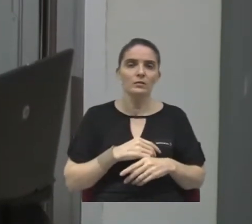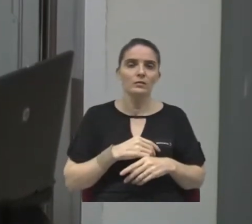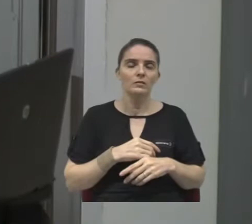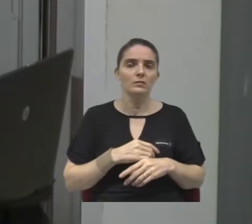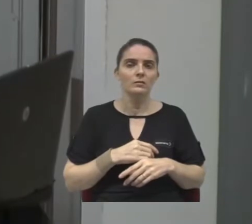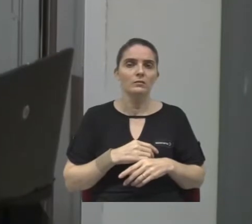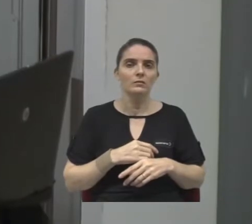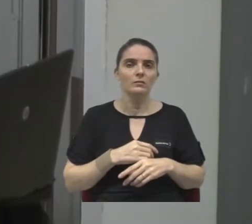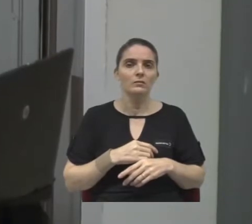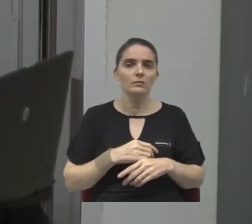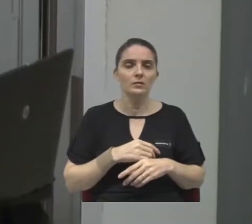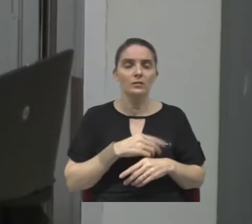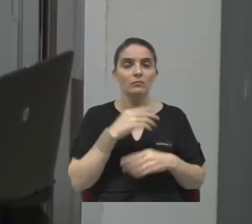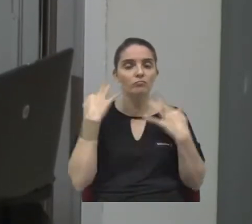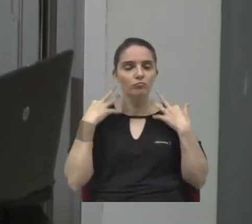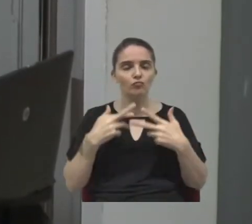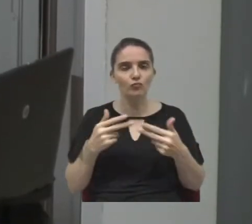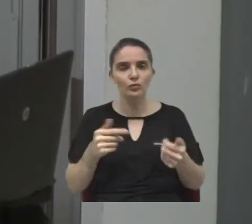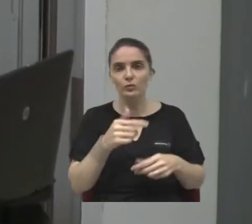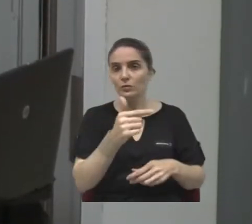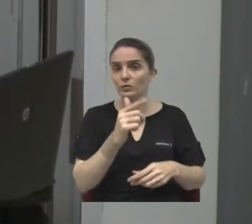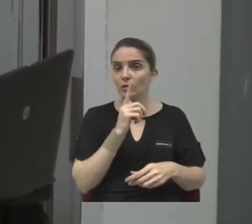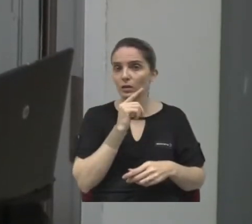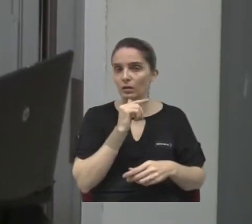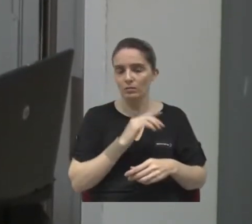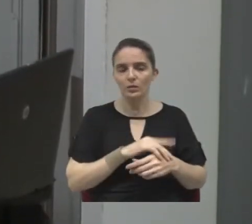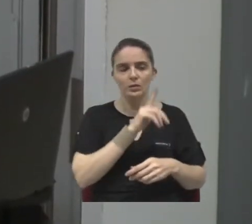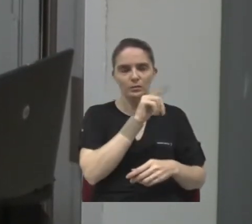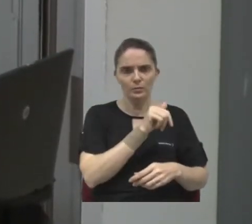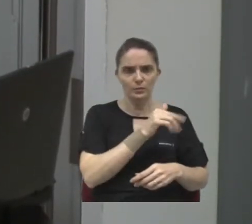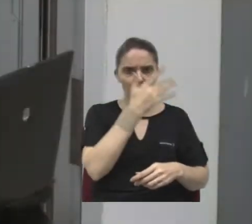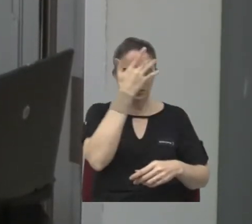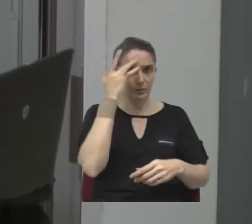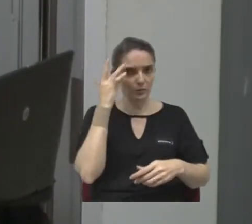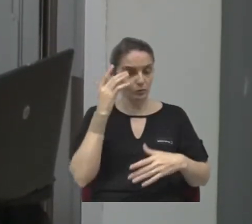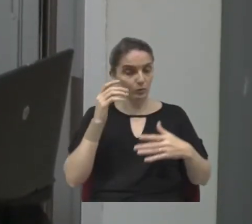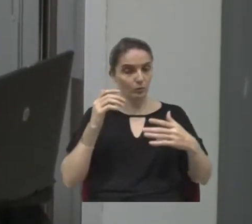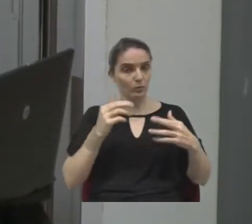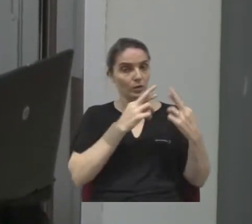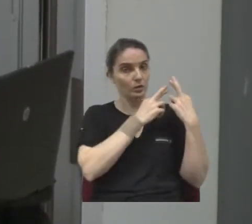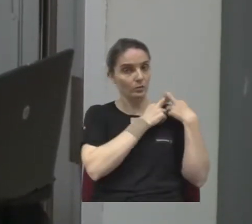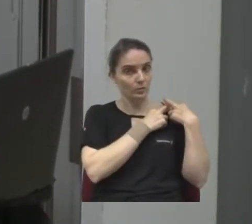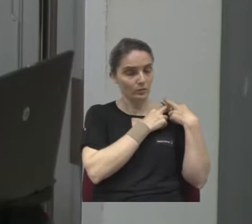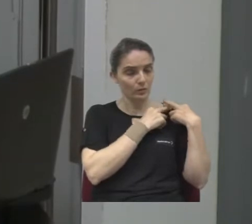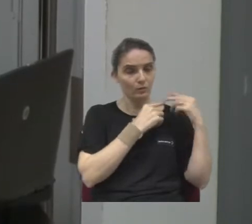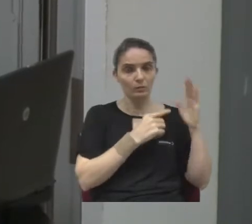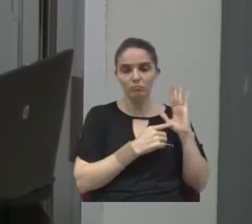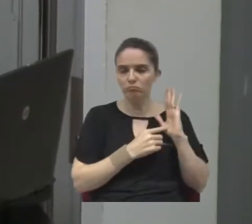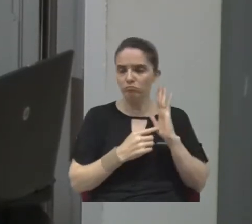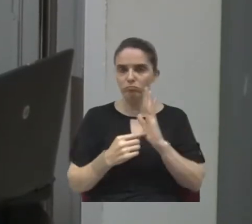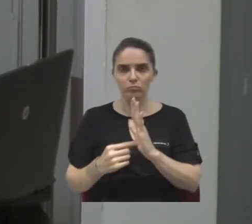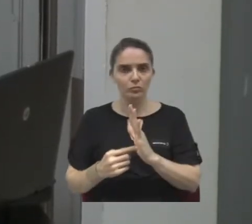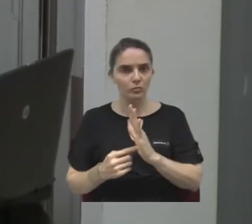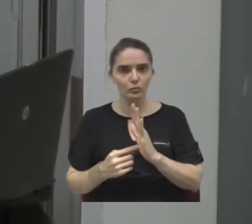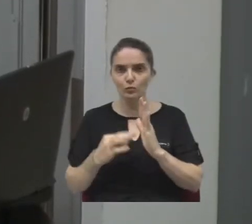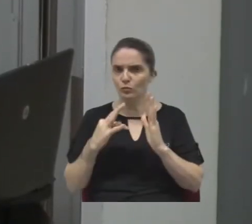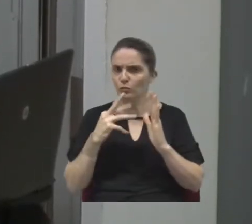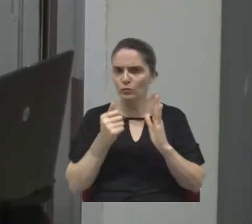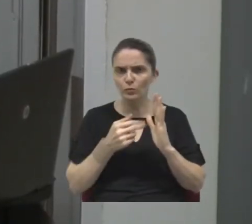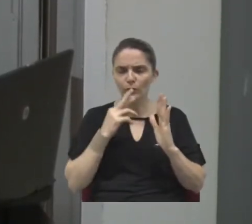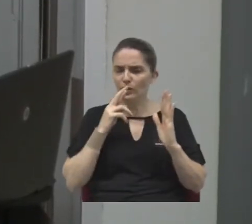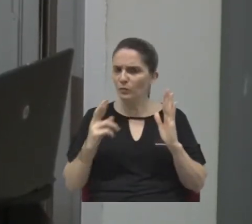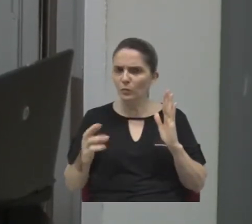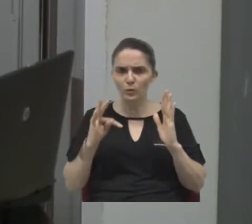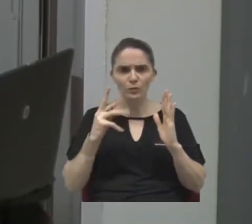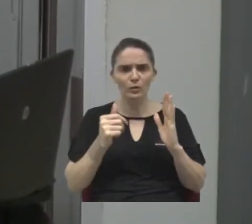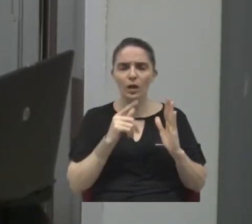ver, e a bióloga e o veterinário lá responsável, eles nos tirou todas as dúvidas, né? Das águas, daquela